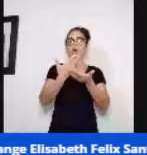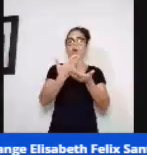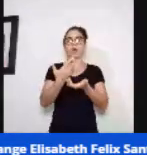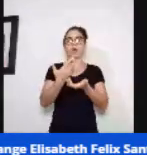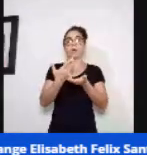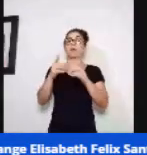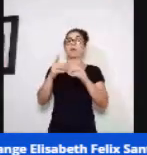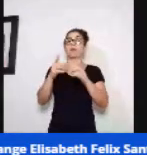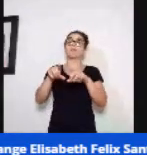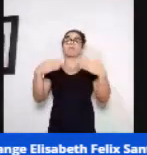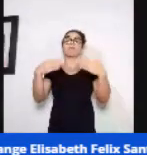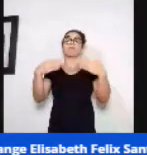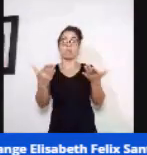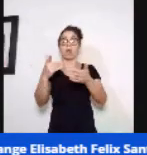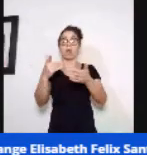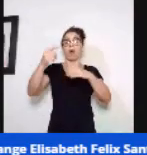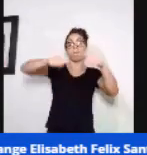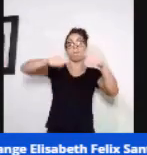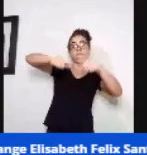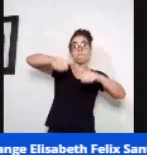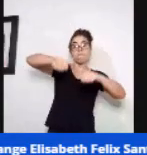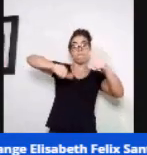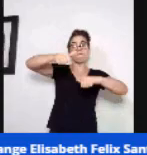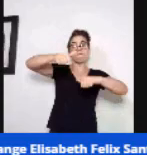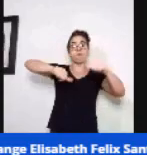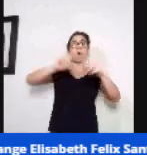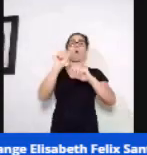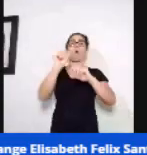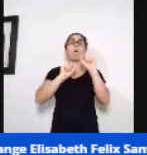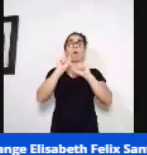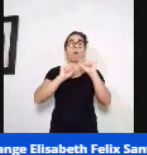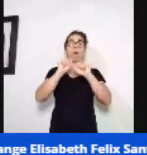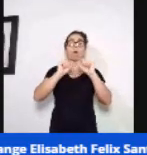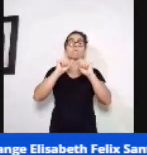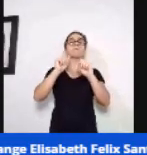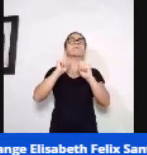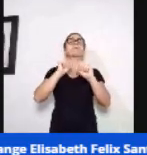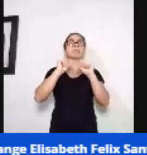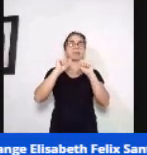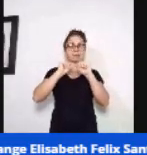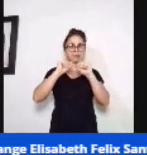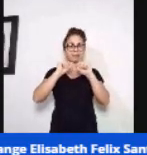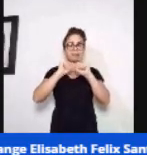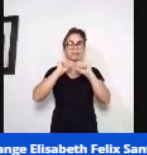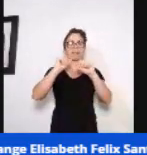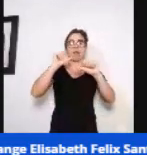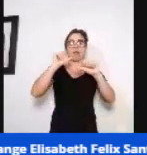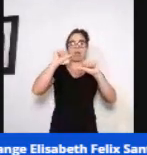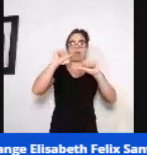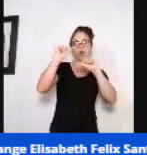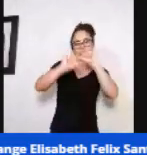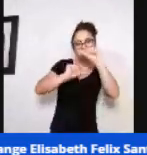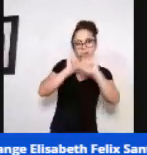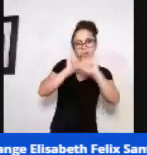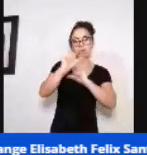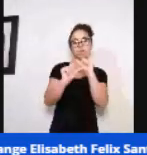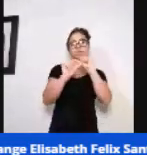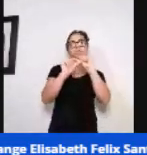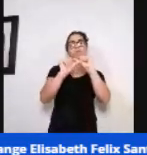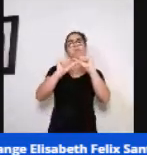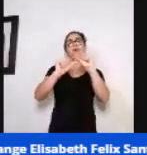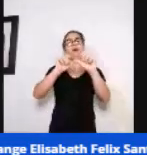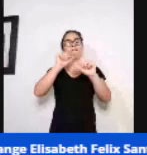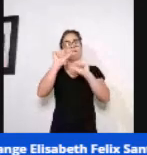à avaliação, nós tivemos que fazer uma reorganização nos instrumentos avaliativos, mas sem perder o foco